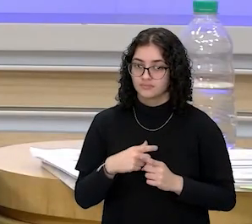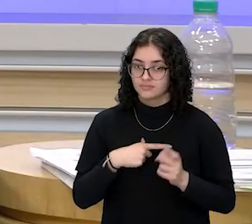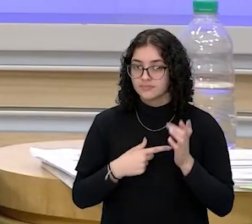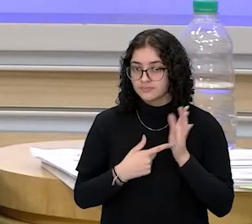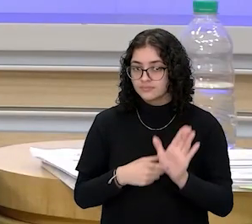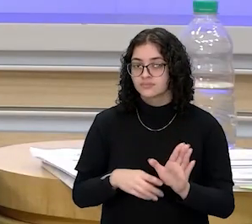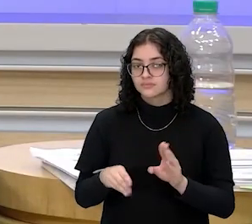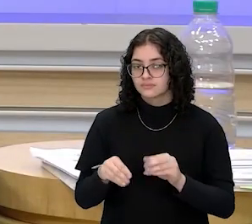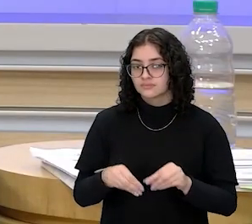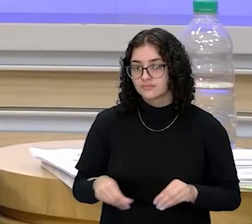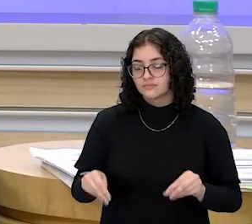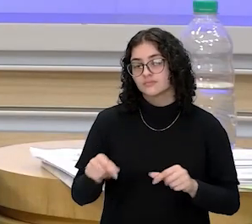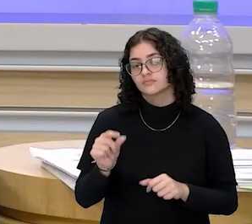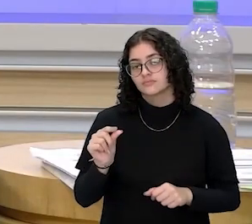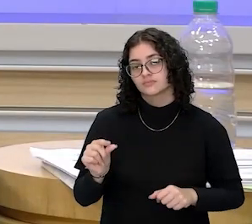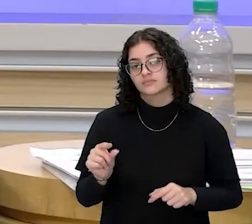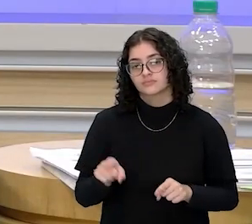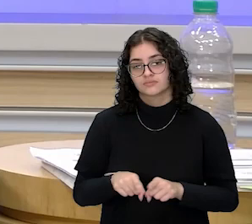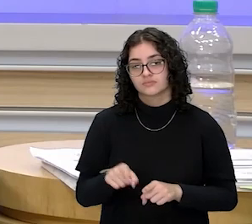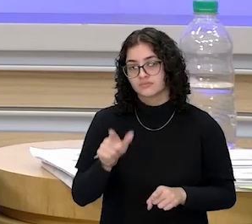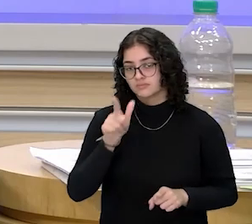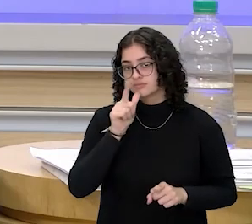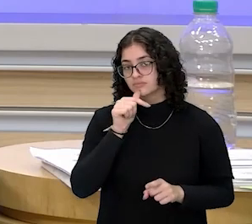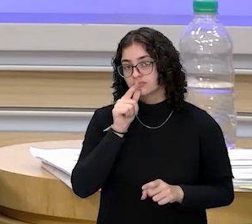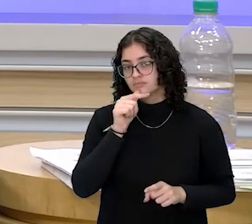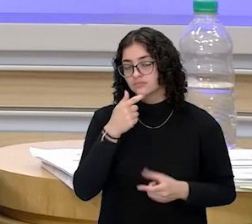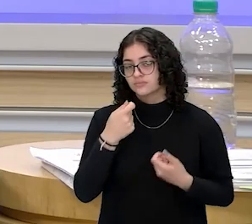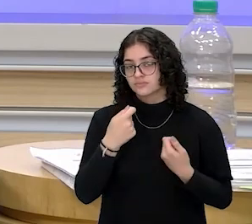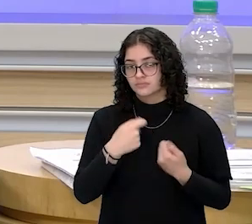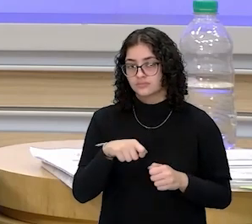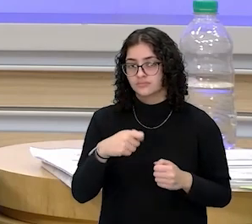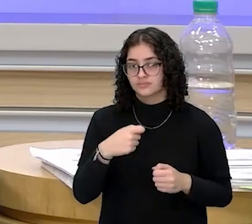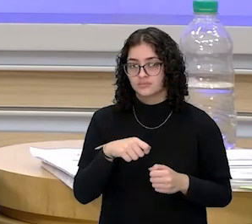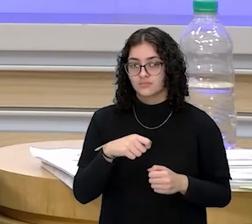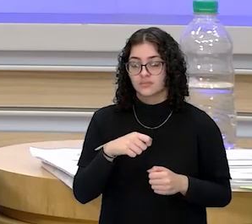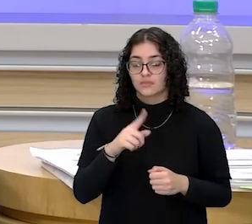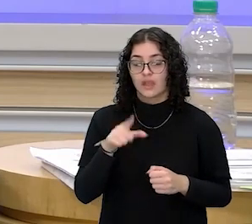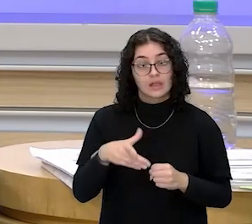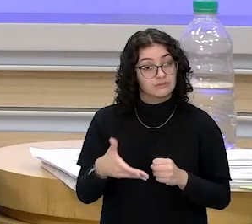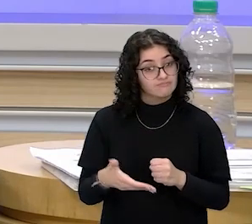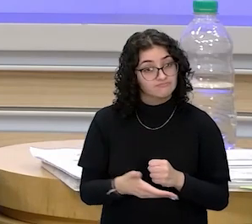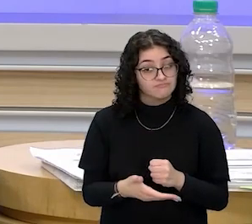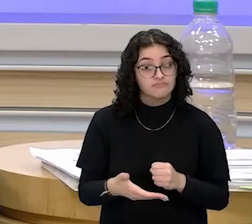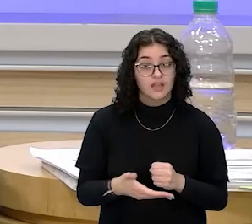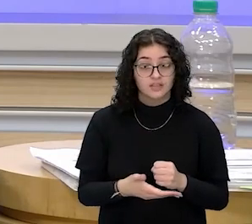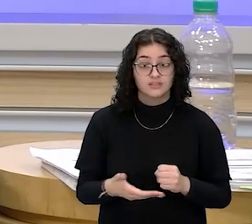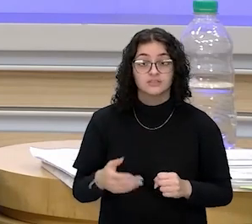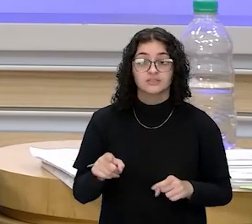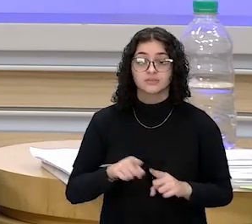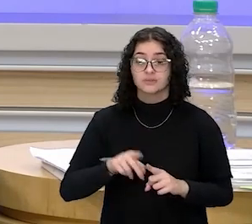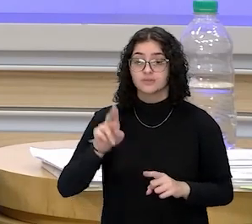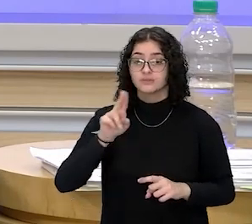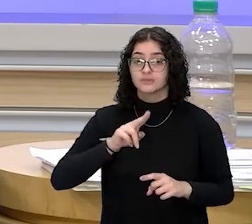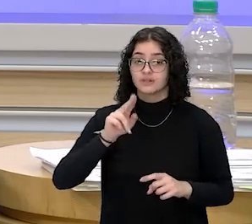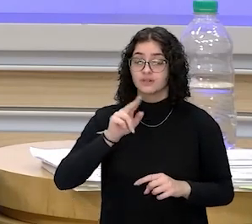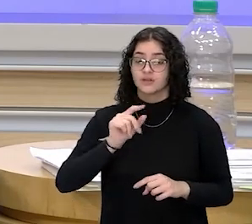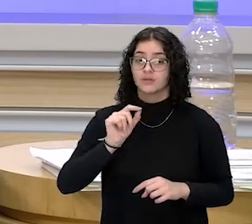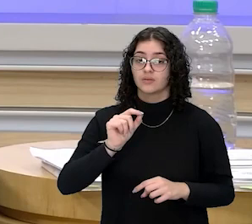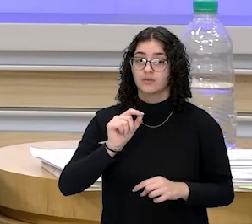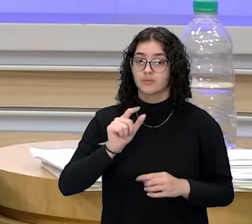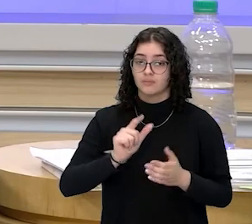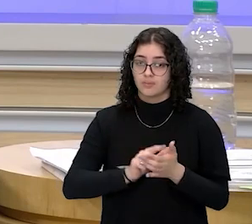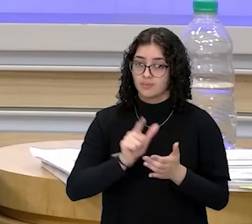do solo, mas é só um pouquinho. Essa água precisa ser uma água mais neutra possível. E aí você vai usar um papel